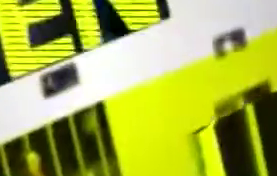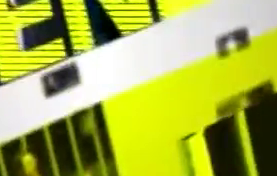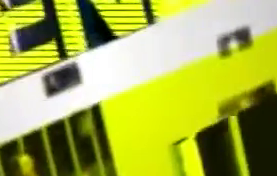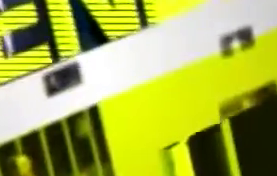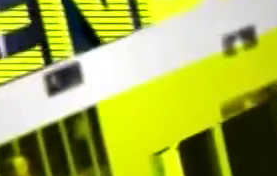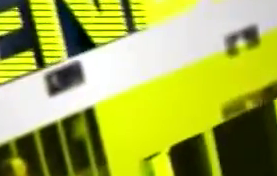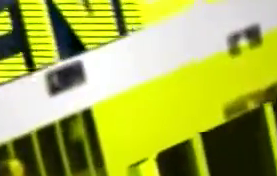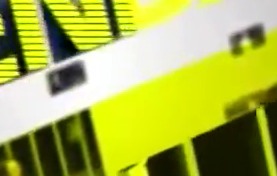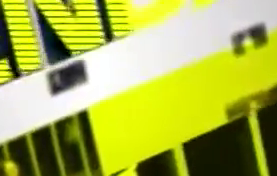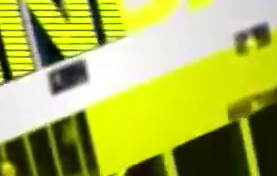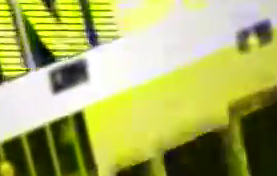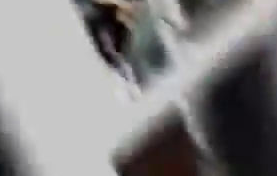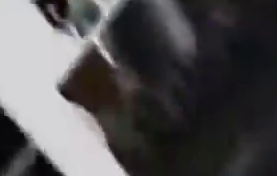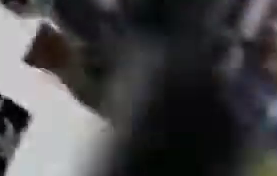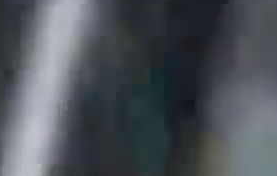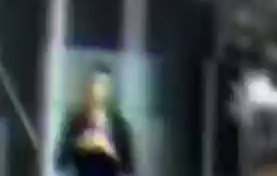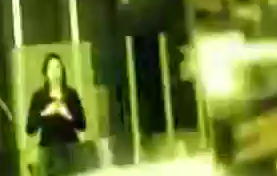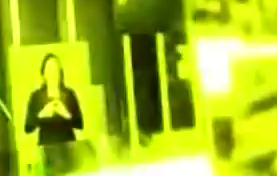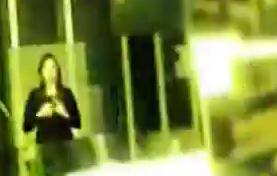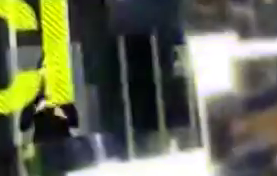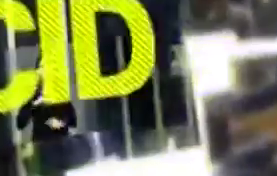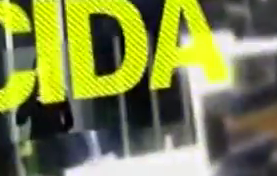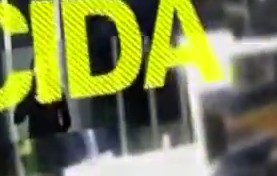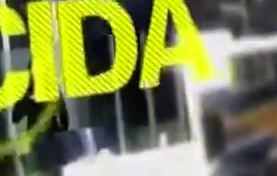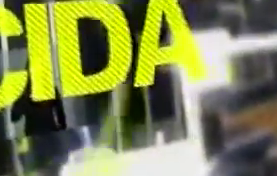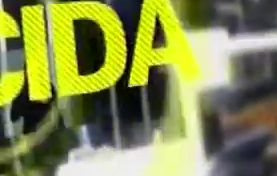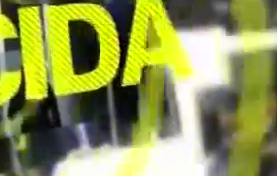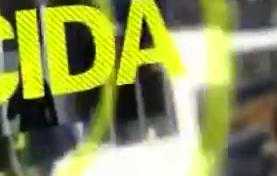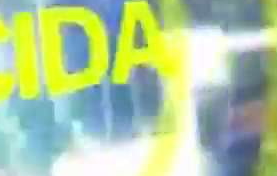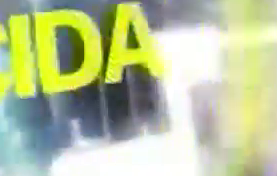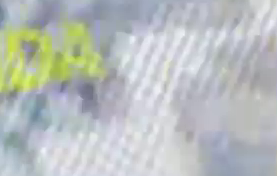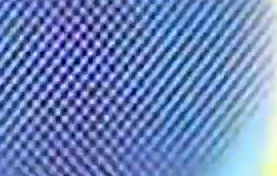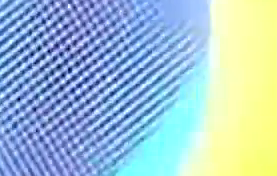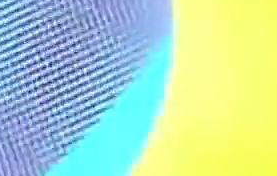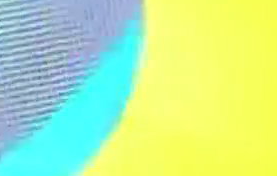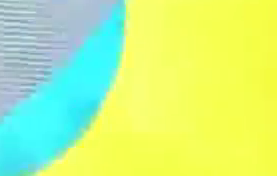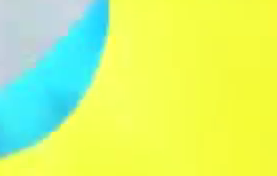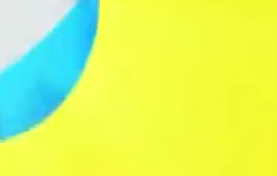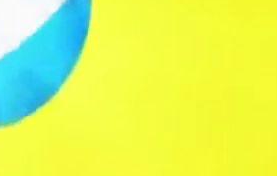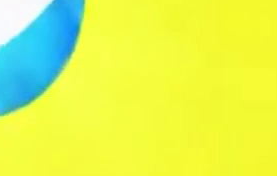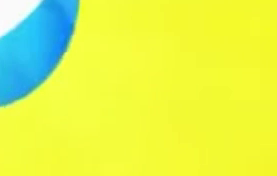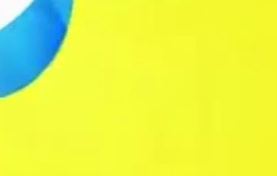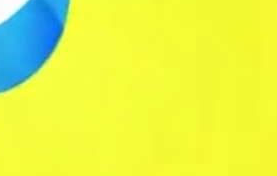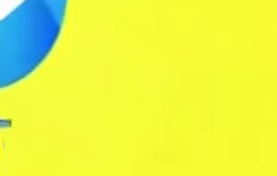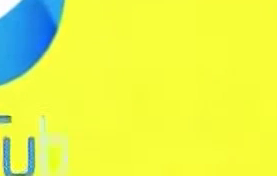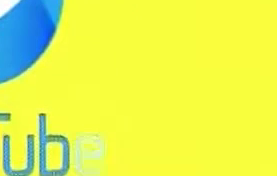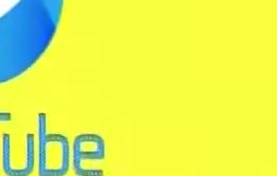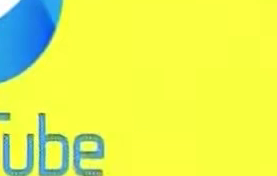Um segundo encaminhamento. Ministério de Santos. No meu estado de São Paulo.